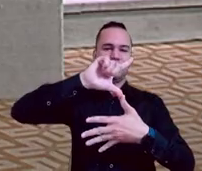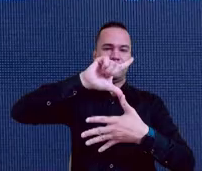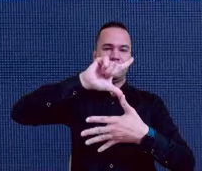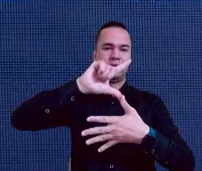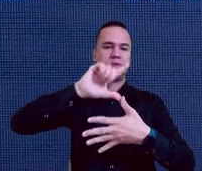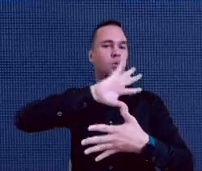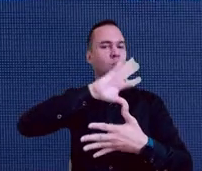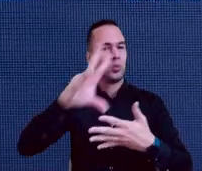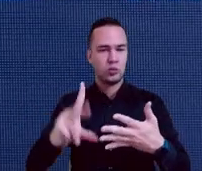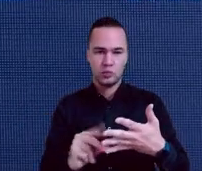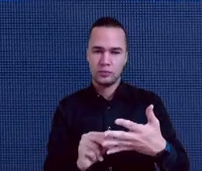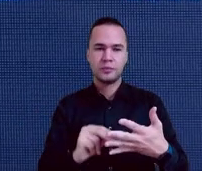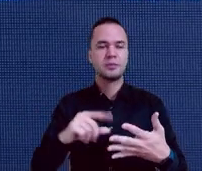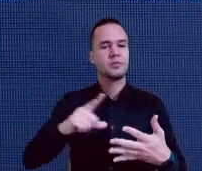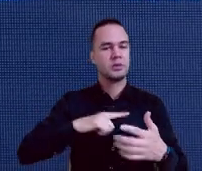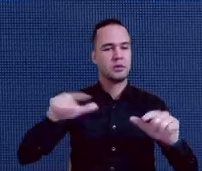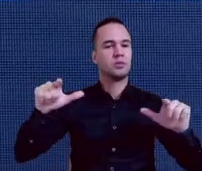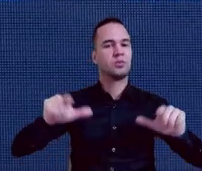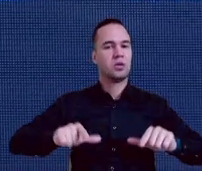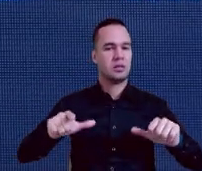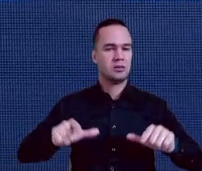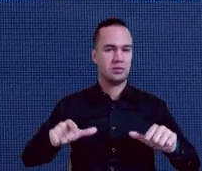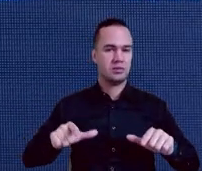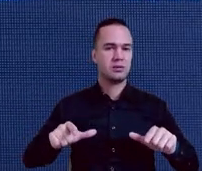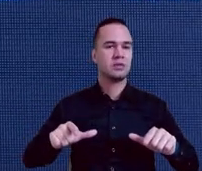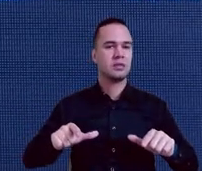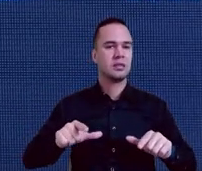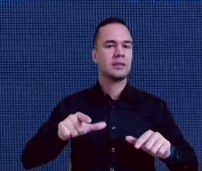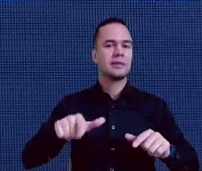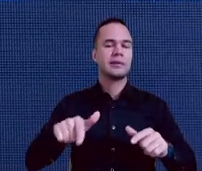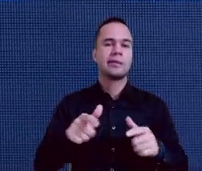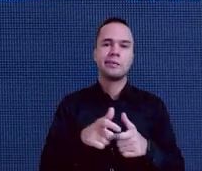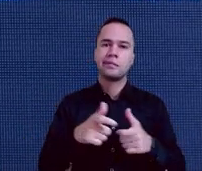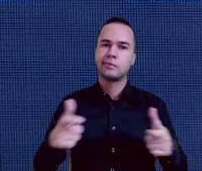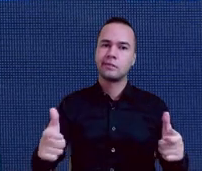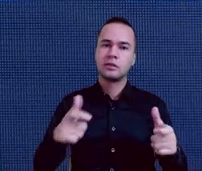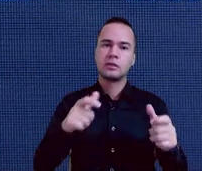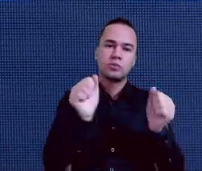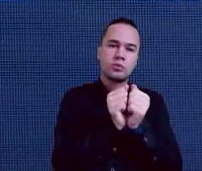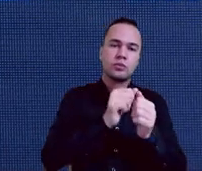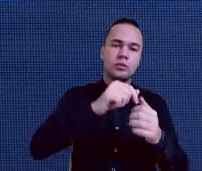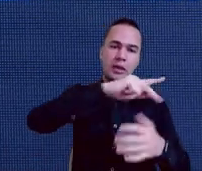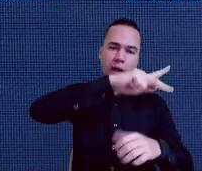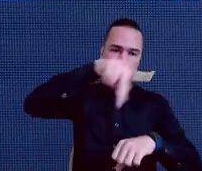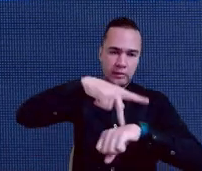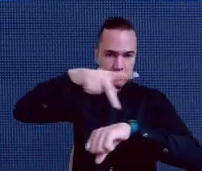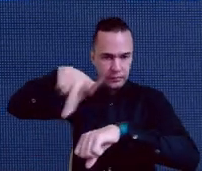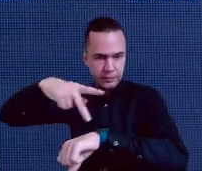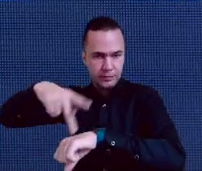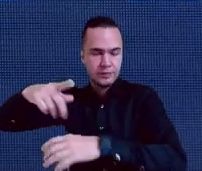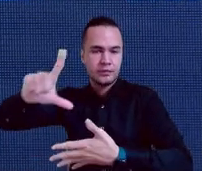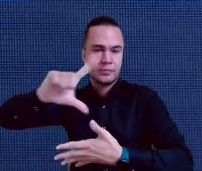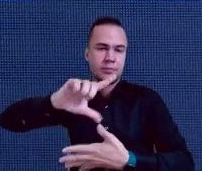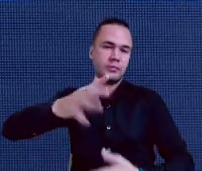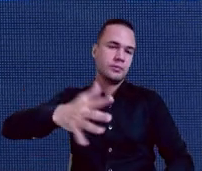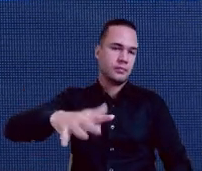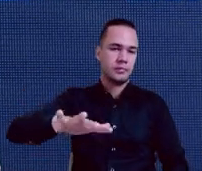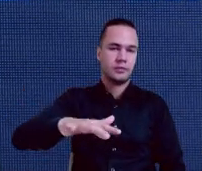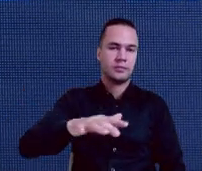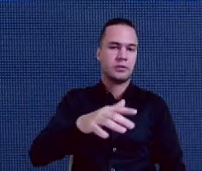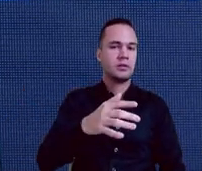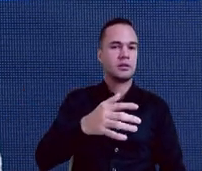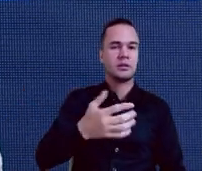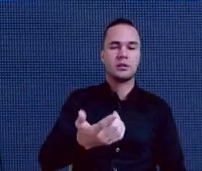tem uma região uma escala Incrível a gente quando junta aí os países da América Latina a gente pode estar falando perto de meio bilhão de